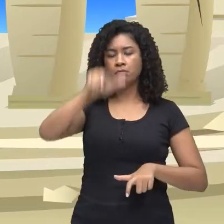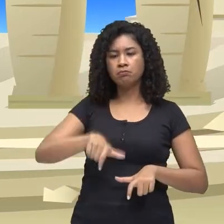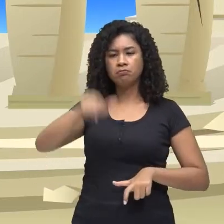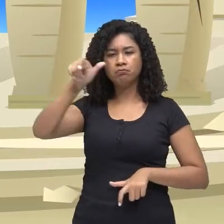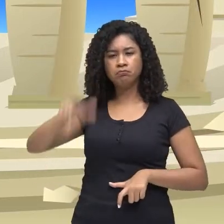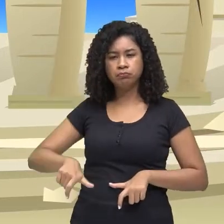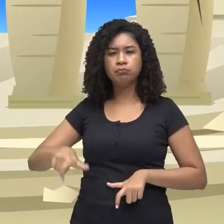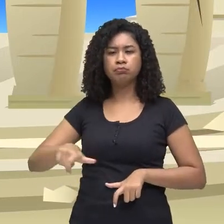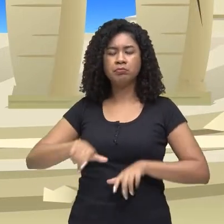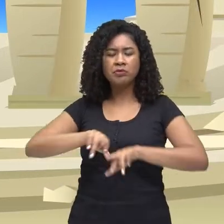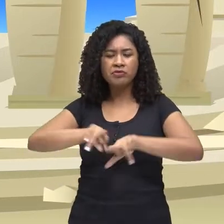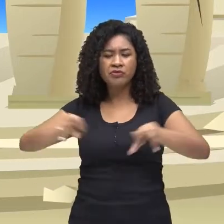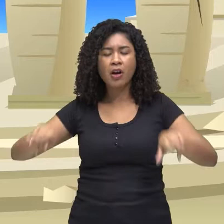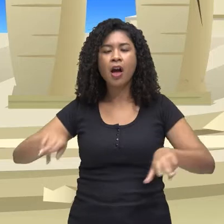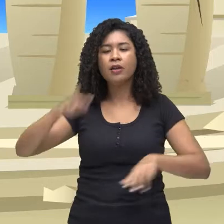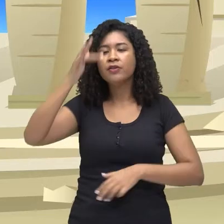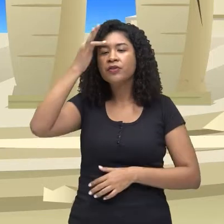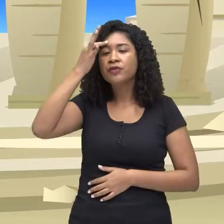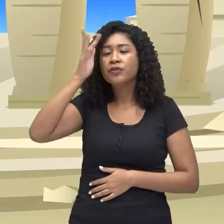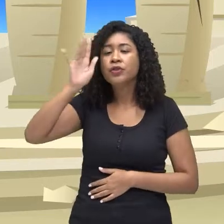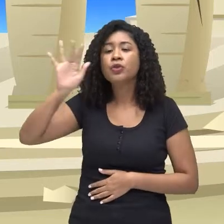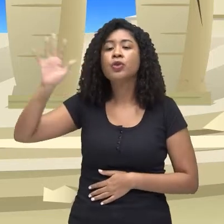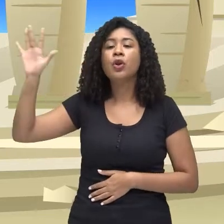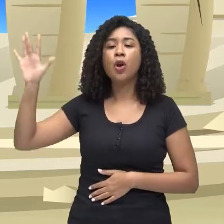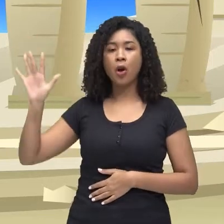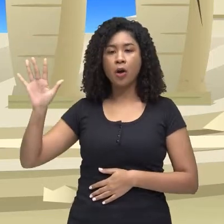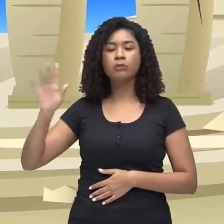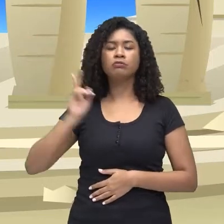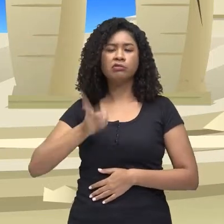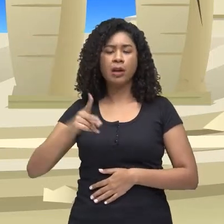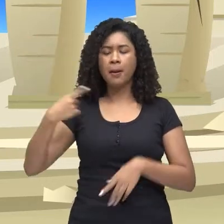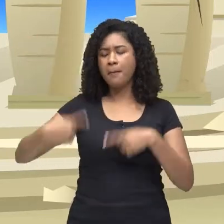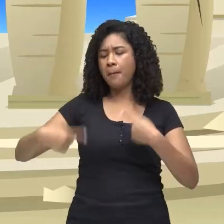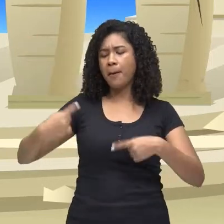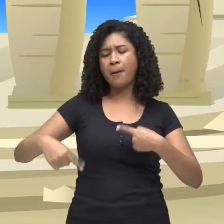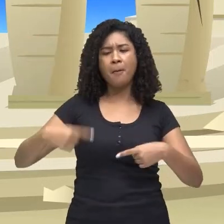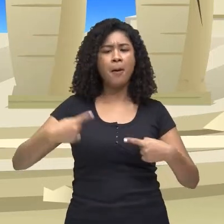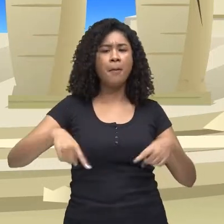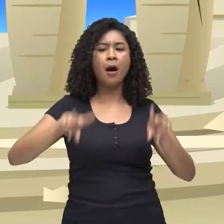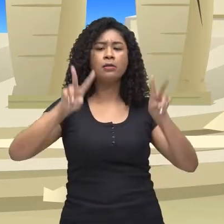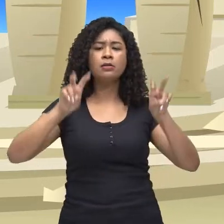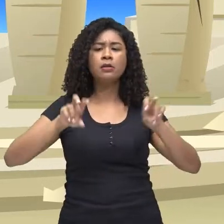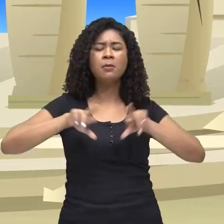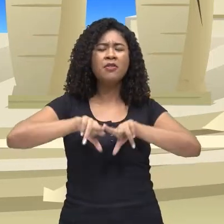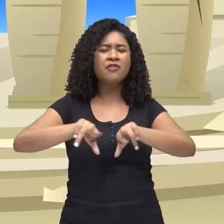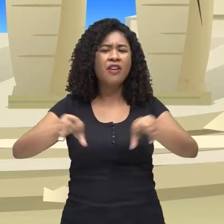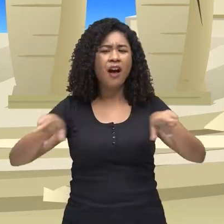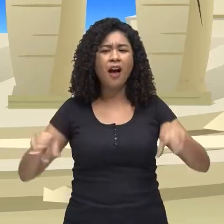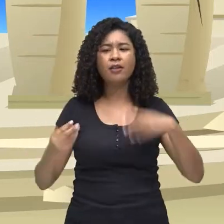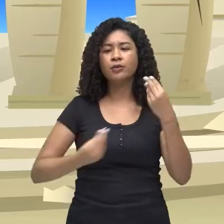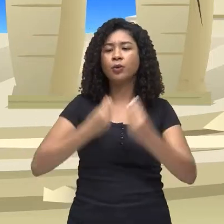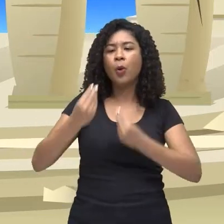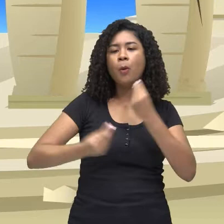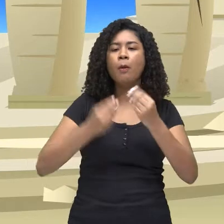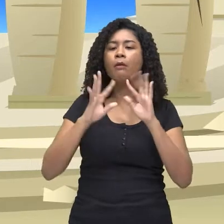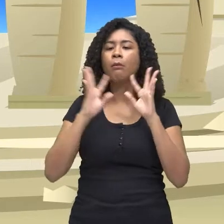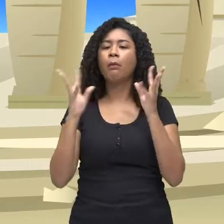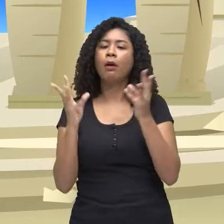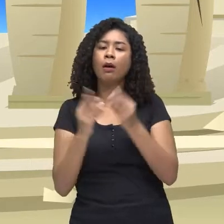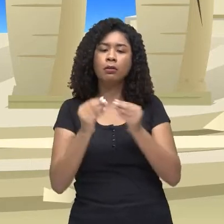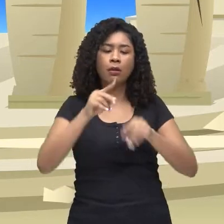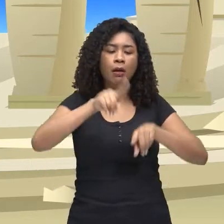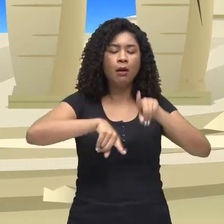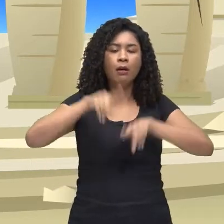assuntos, inclusive a transformação dos materiais, a composição dos materiais,